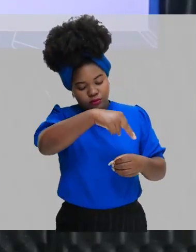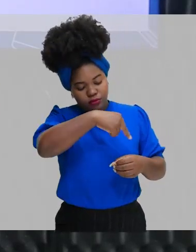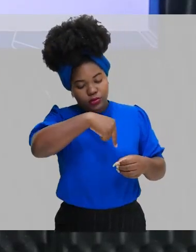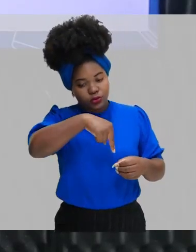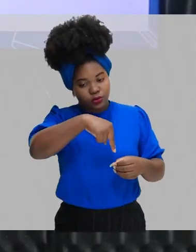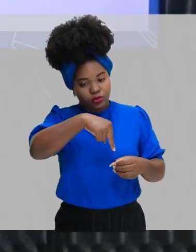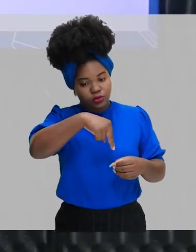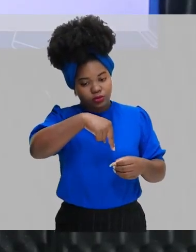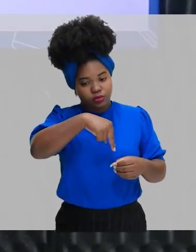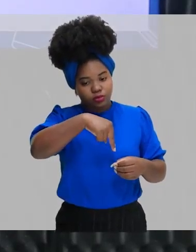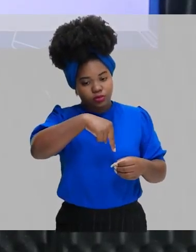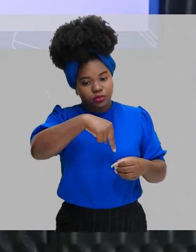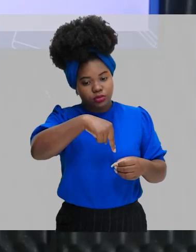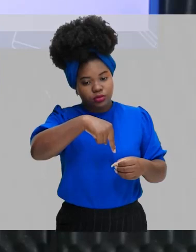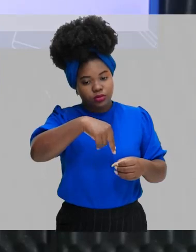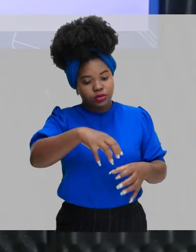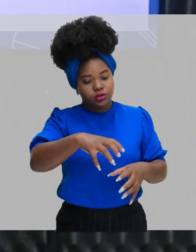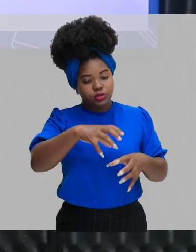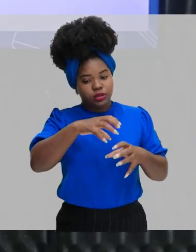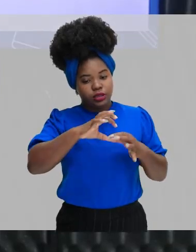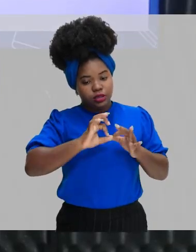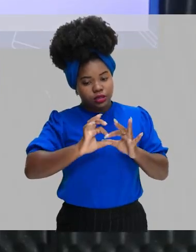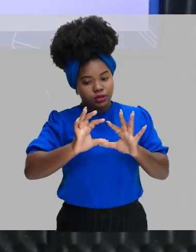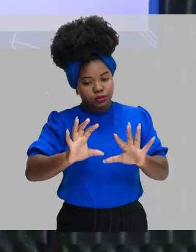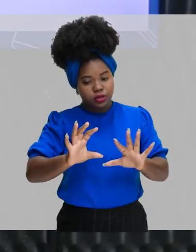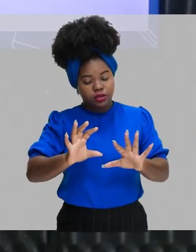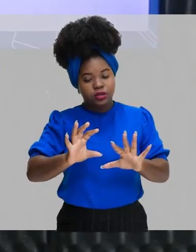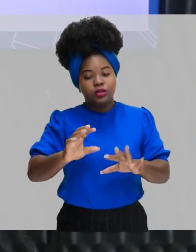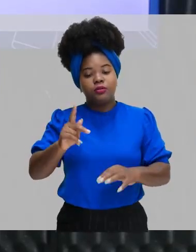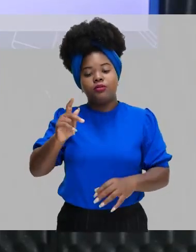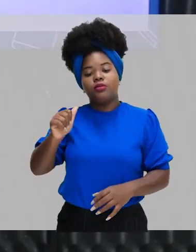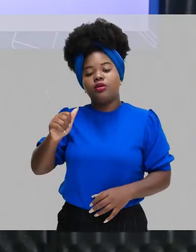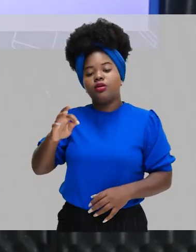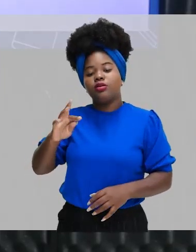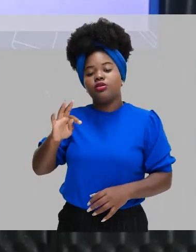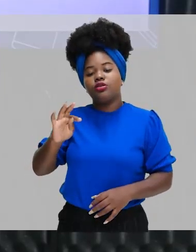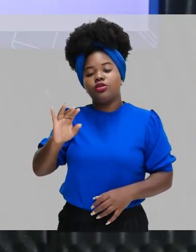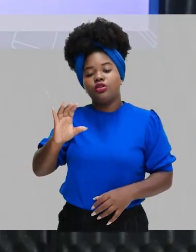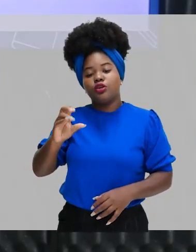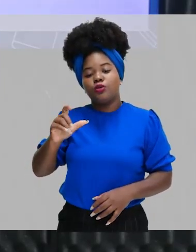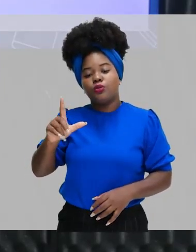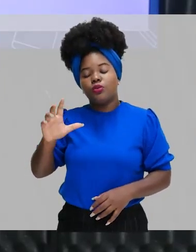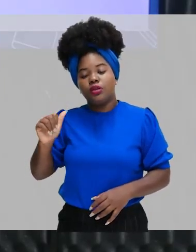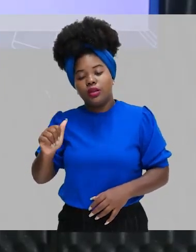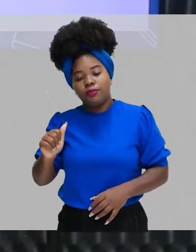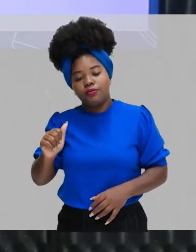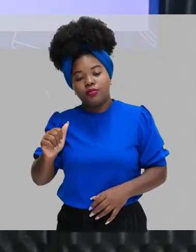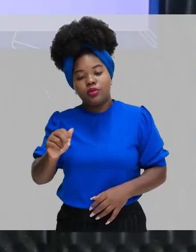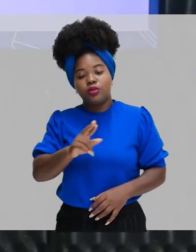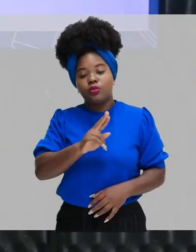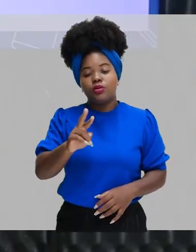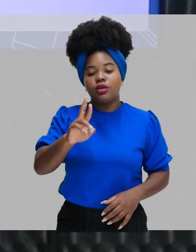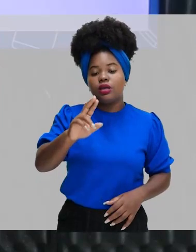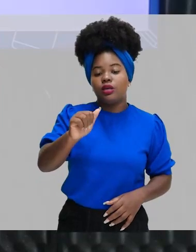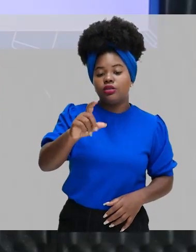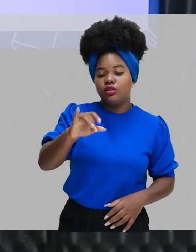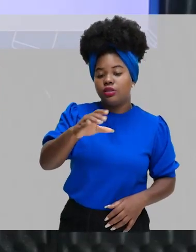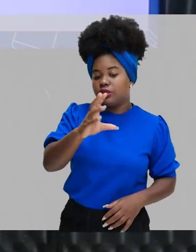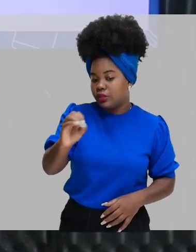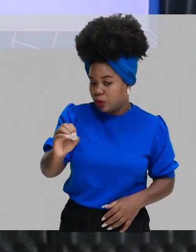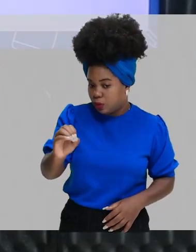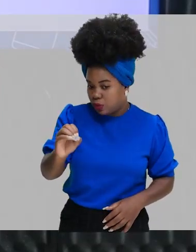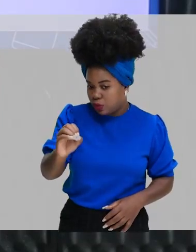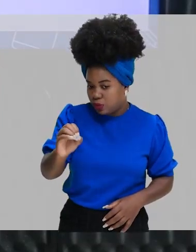radioativo ele vai tá emitindo partículas que essas partículas chamamos de radiação podem ser partículas